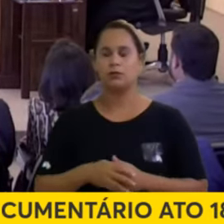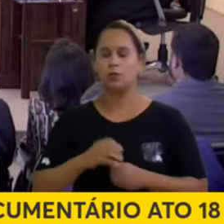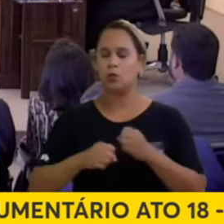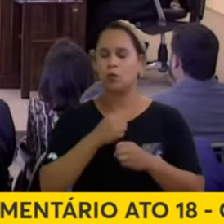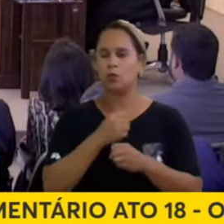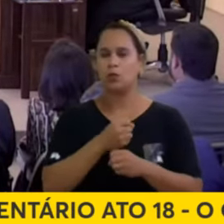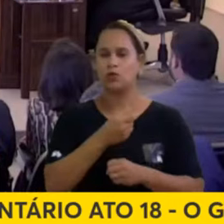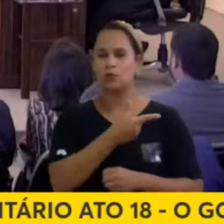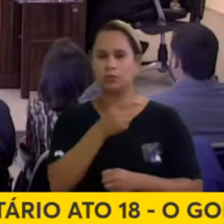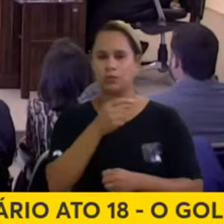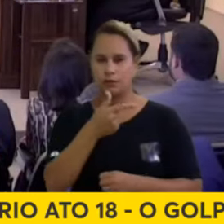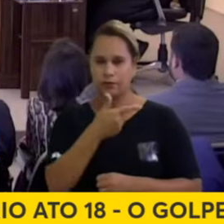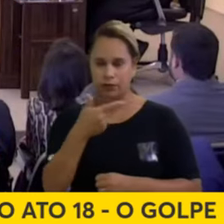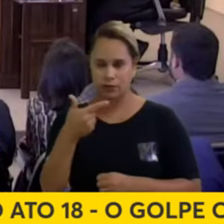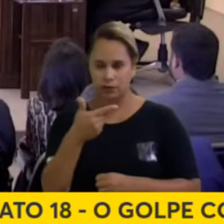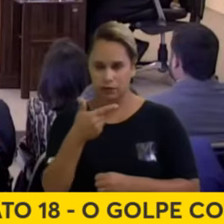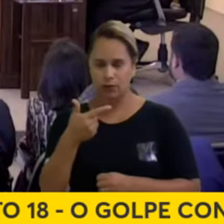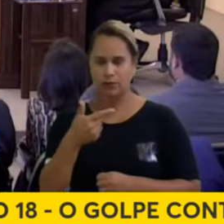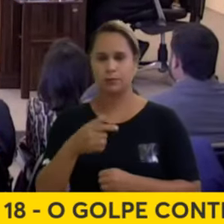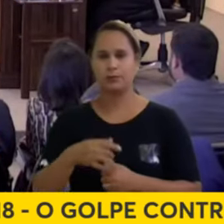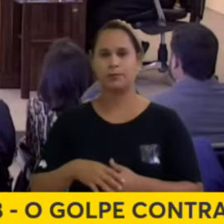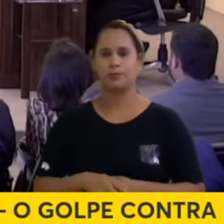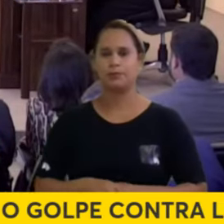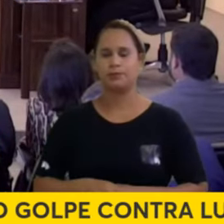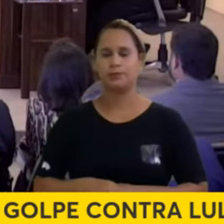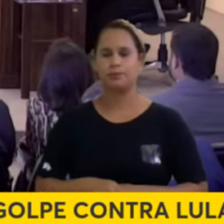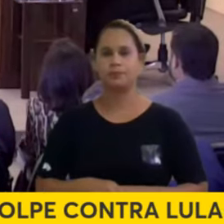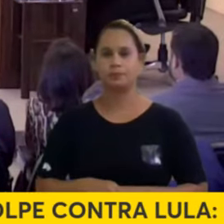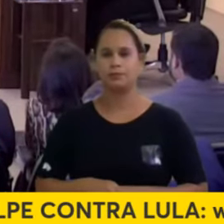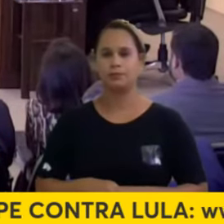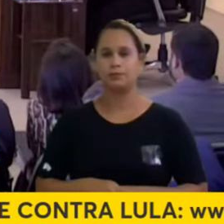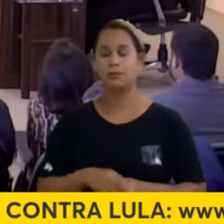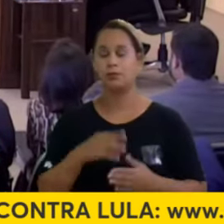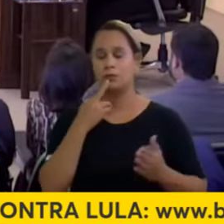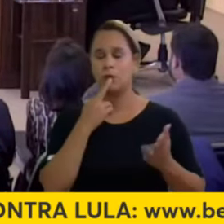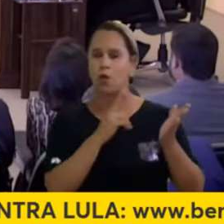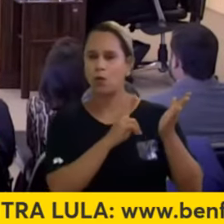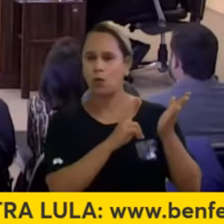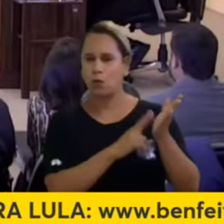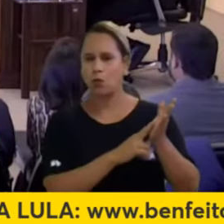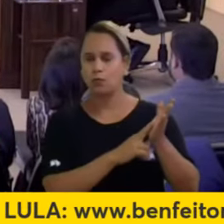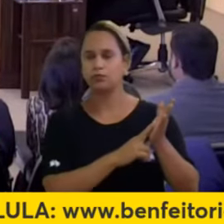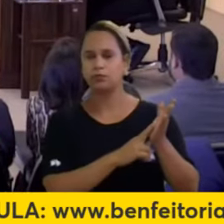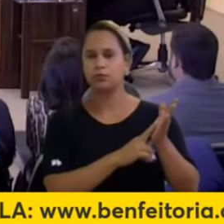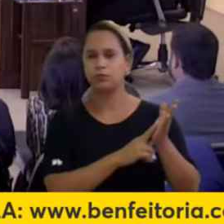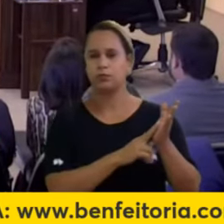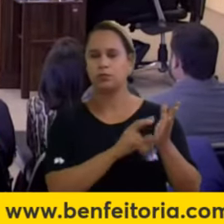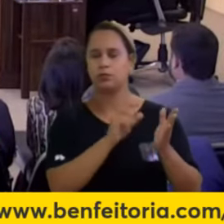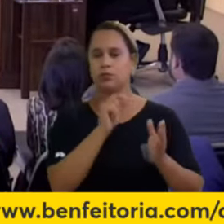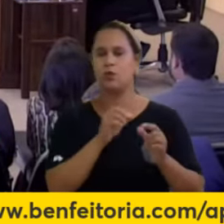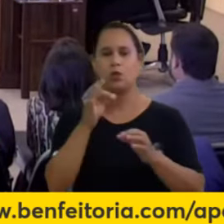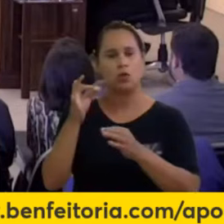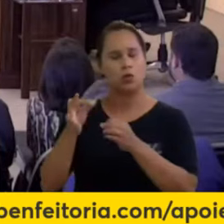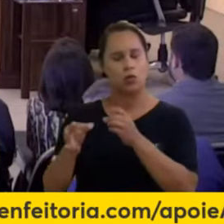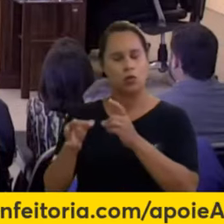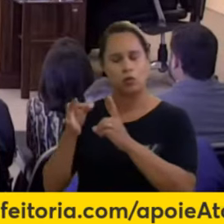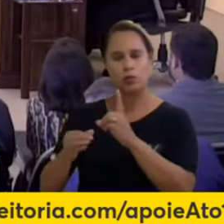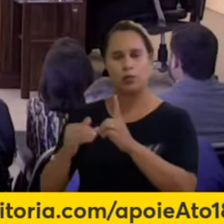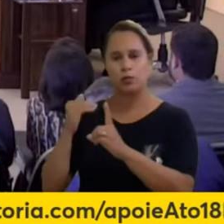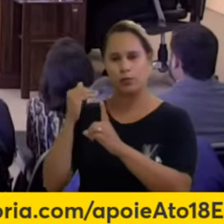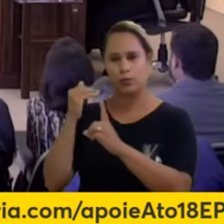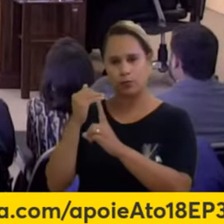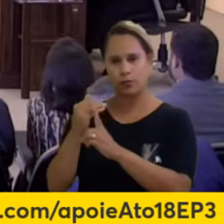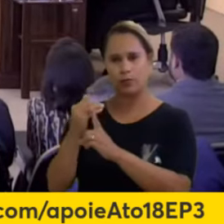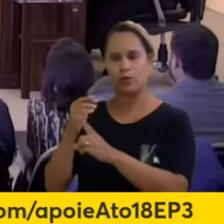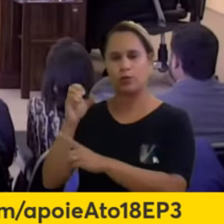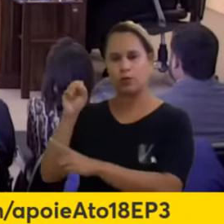6160 00 em que é relator eminente Desembargador eleitoral Luciano Carrasco falavinha Souza ação